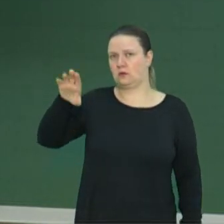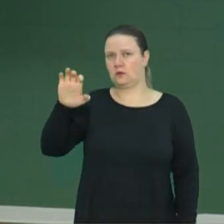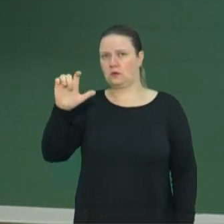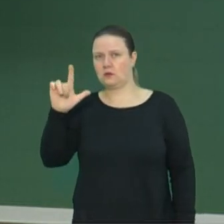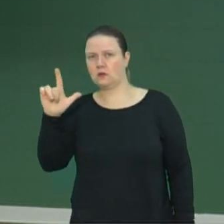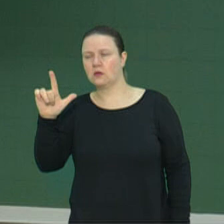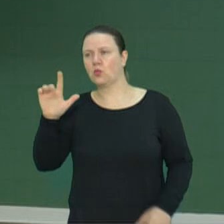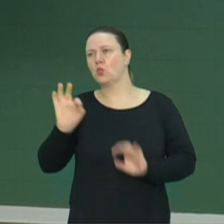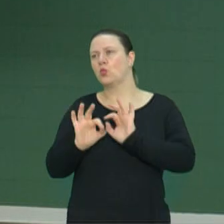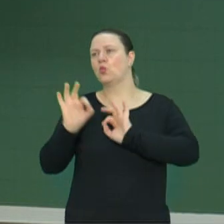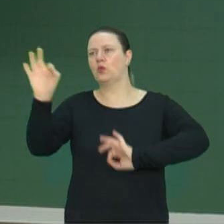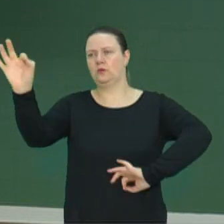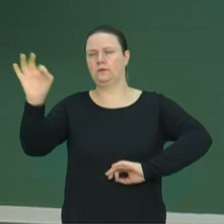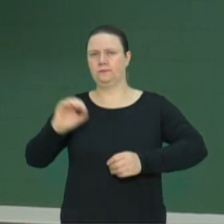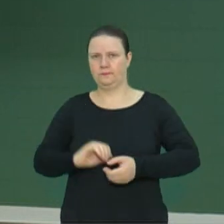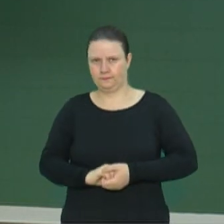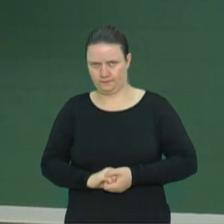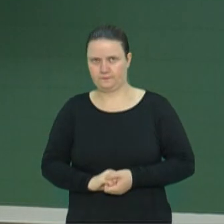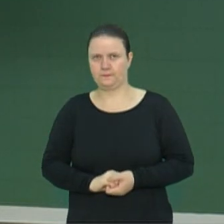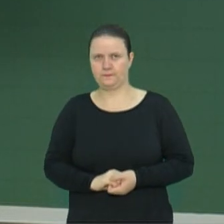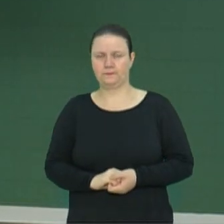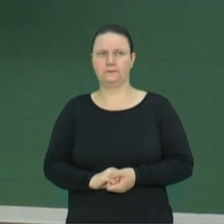está longe, certo?